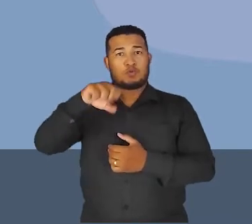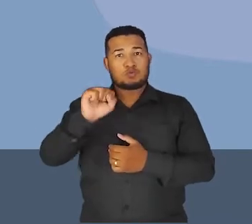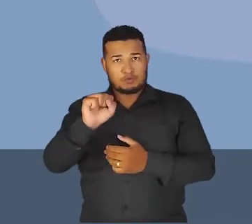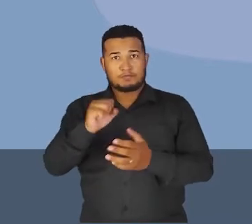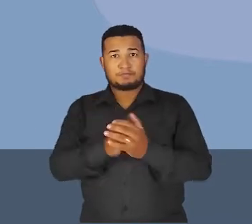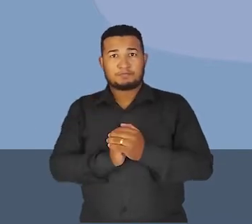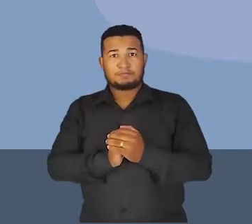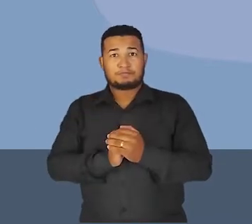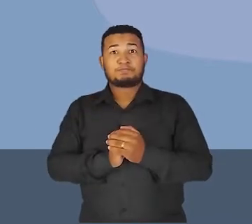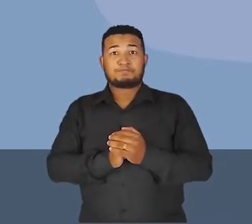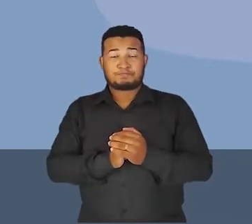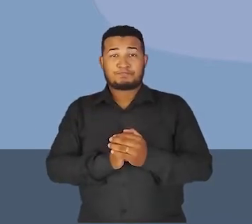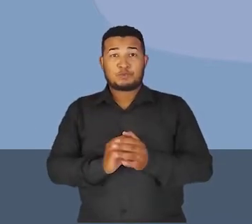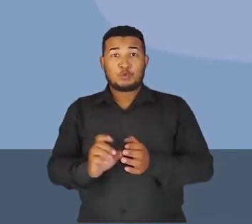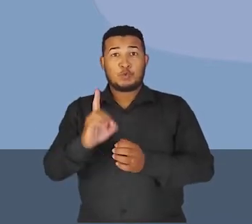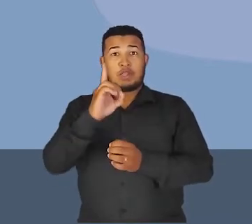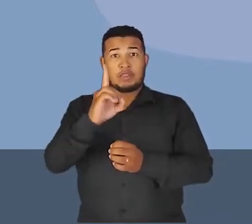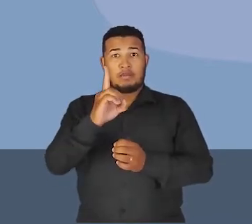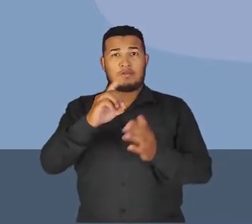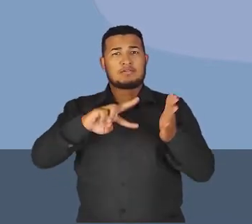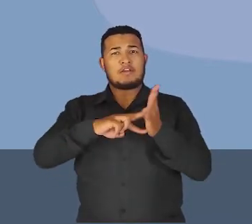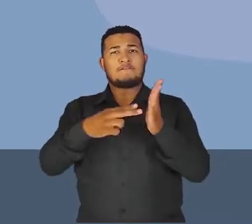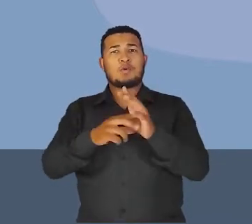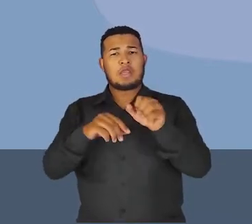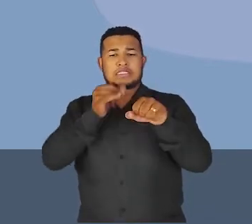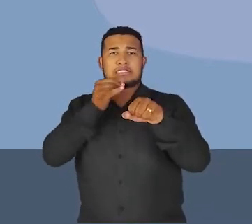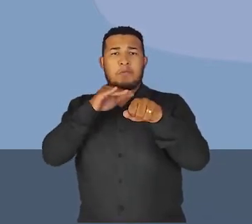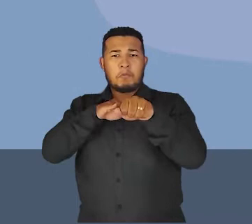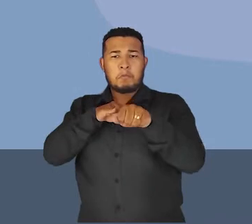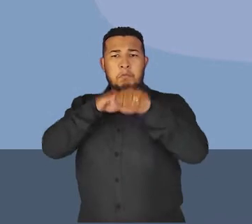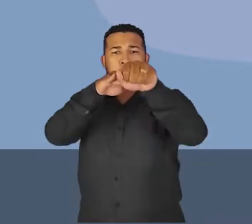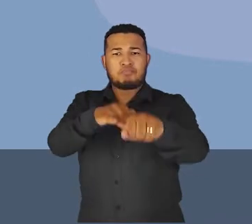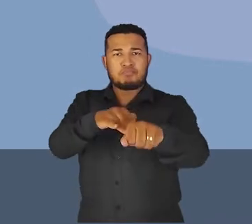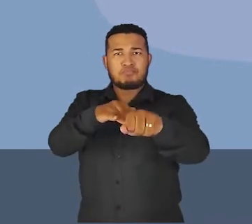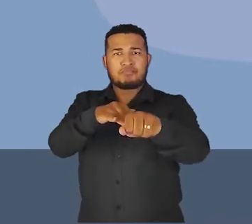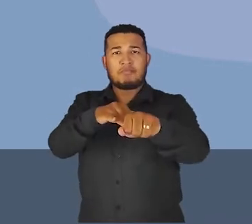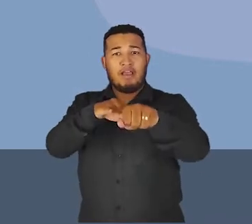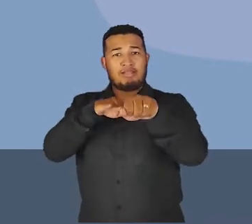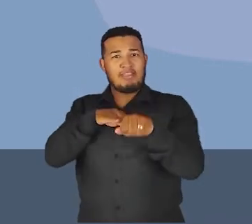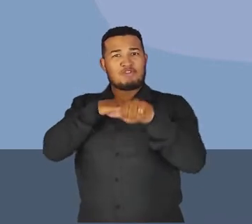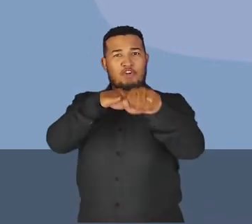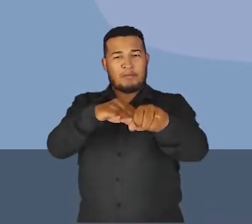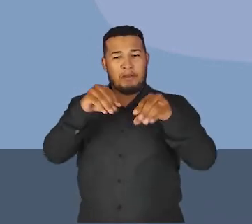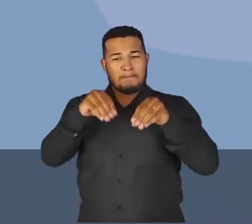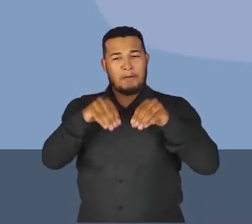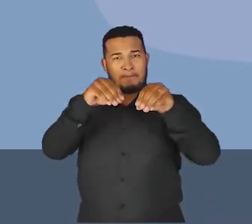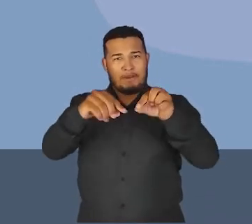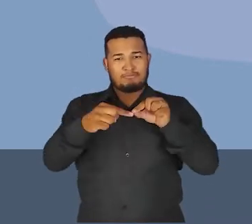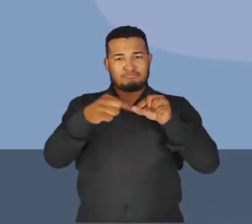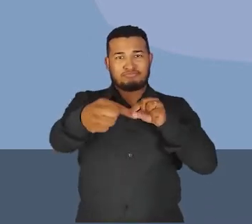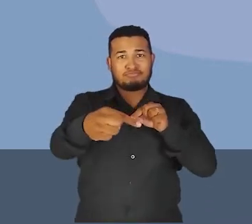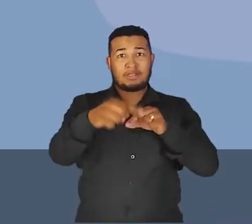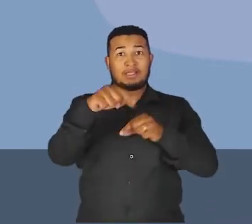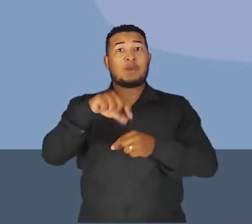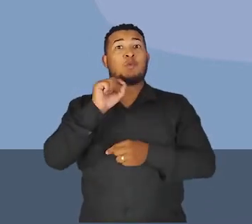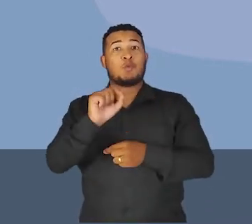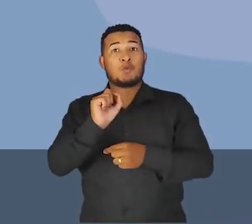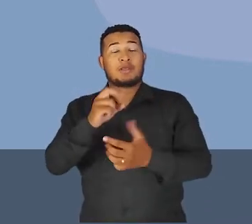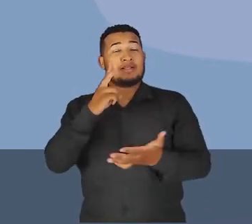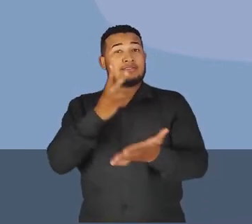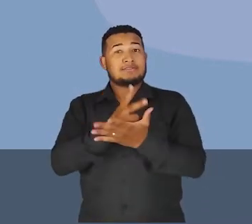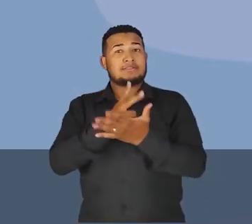D representa o nosso deslocamento. E o deslocamento, a unidade de medida dele, vai ser